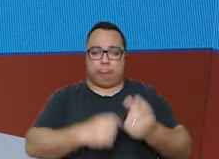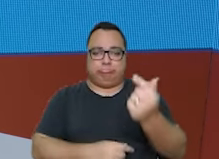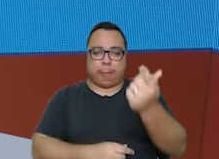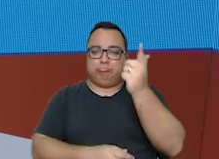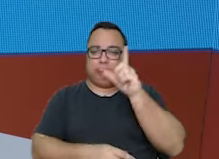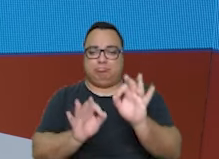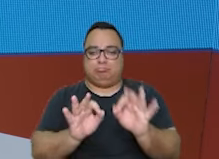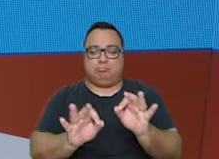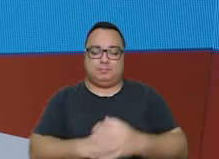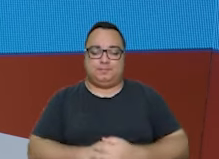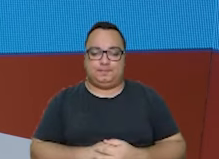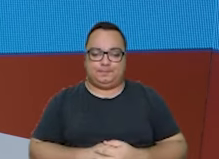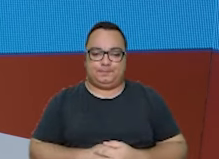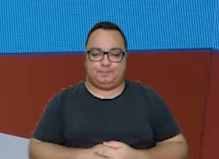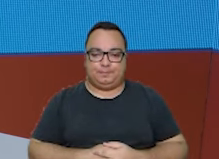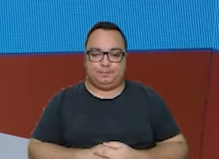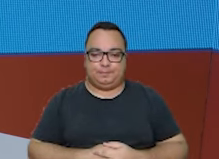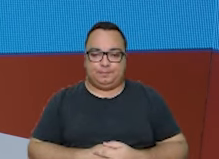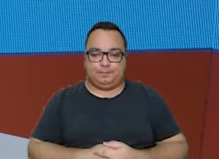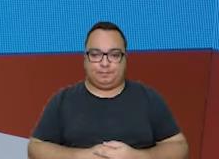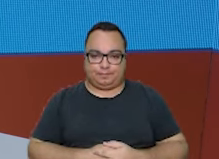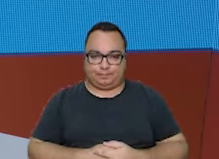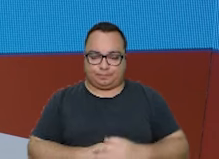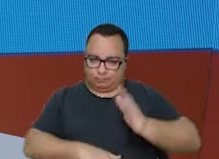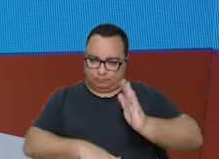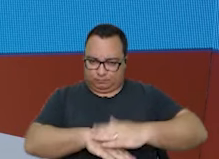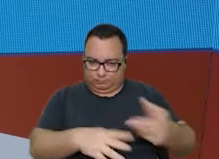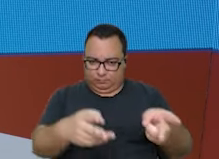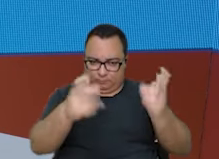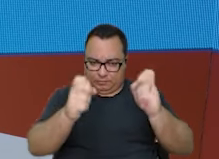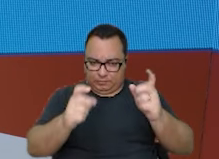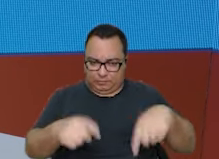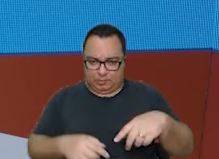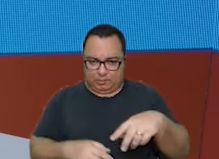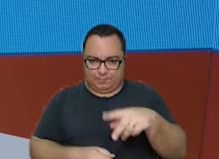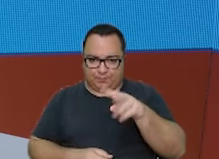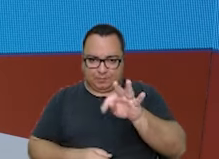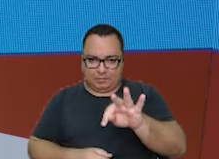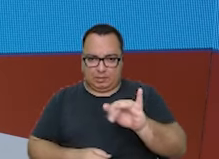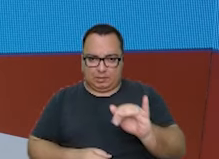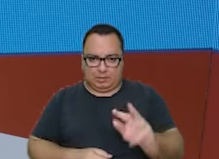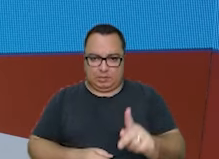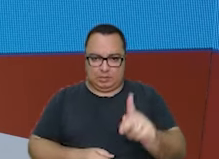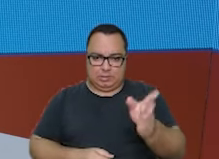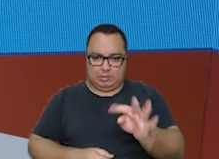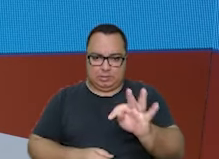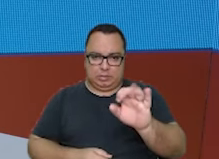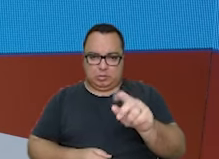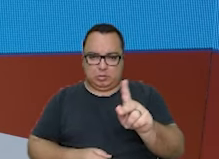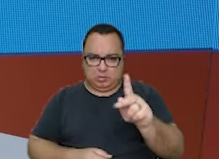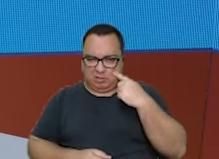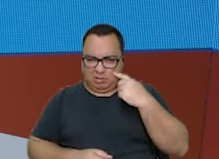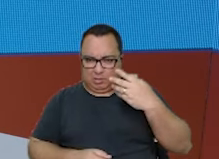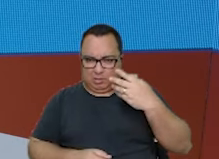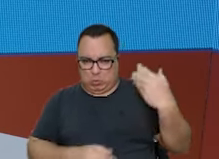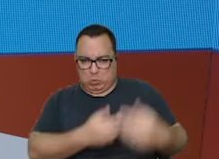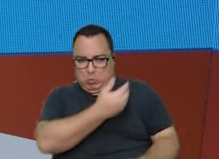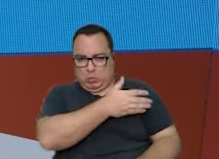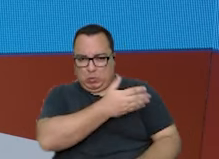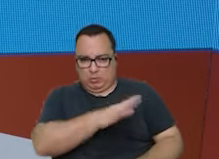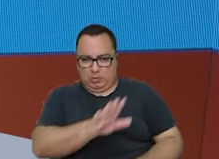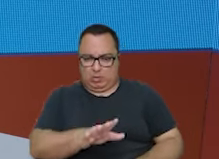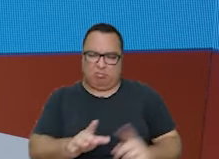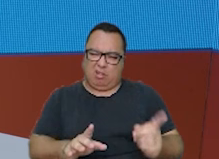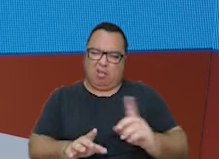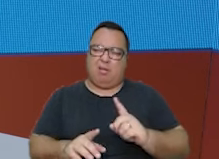mas você nota que hoje existe bastante preconceito com o tiktok você citou tiktok por coincidência ou não Não por coincidência eu falo às vezes até